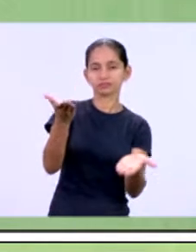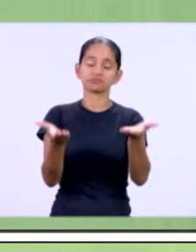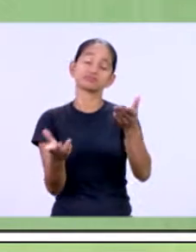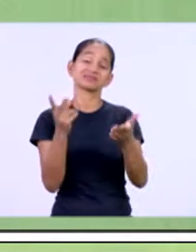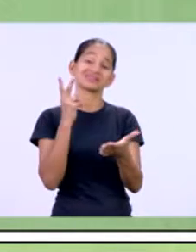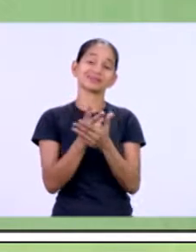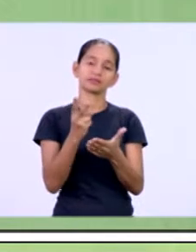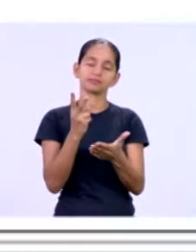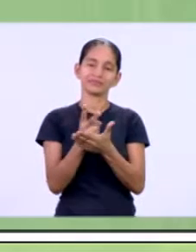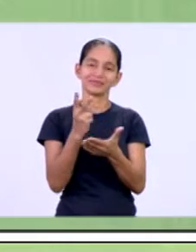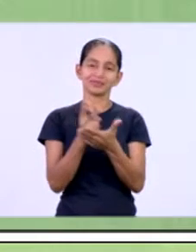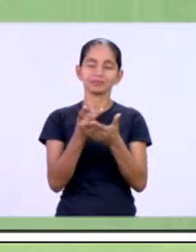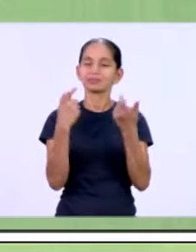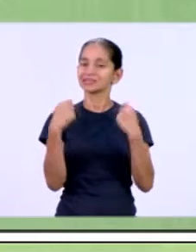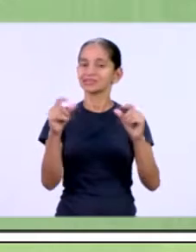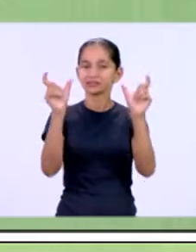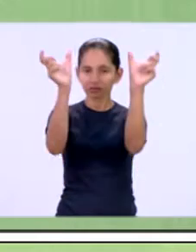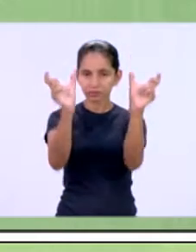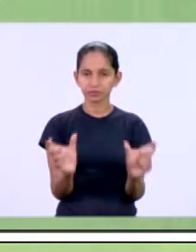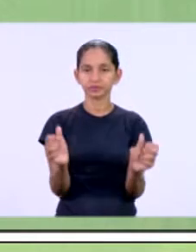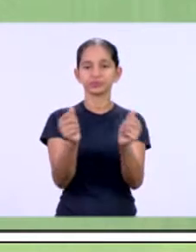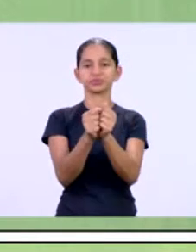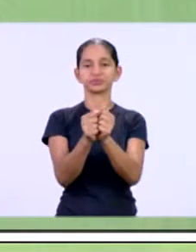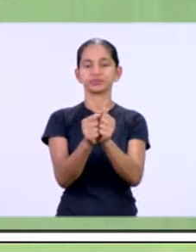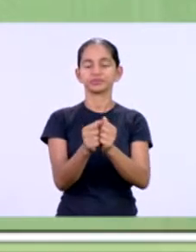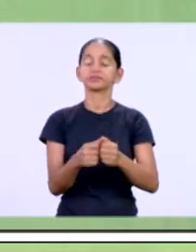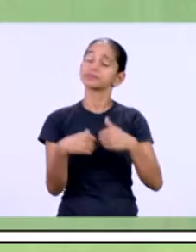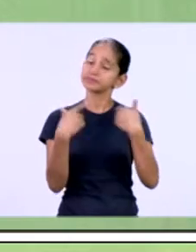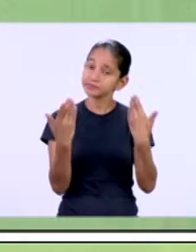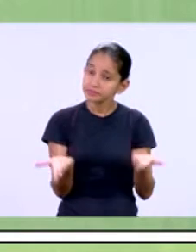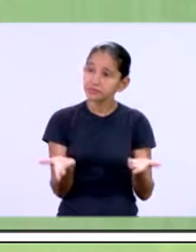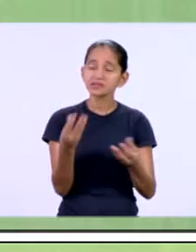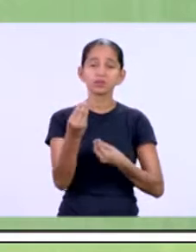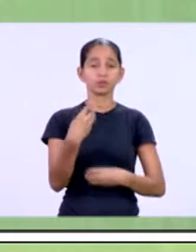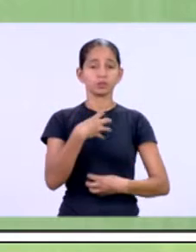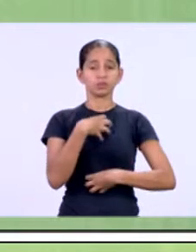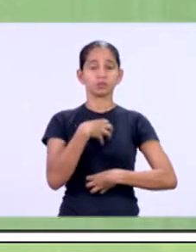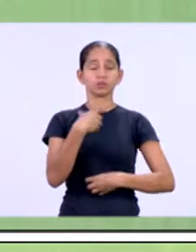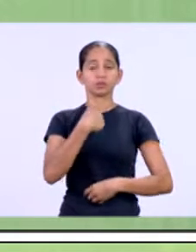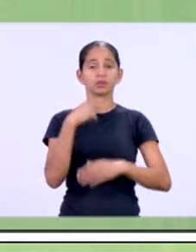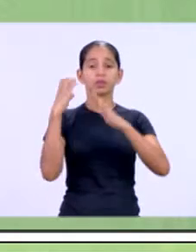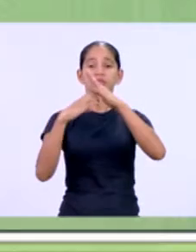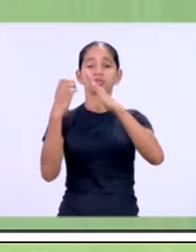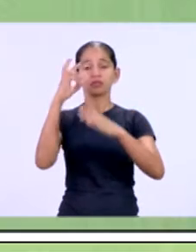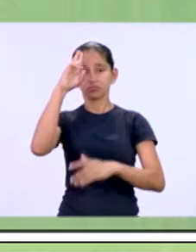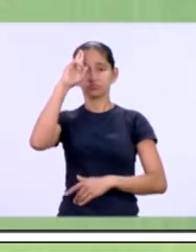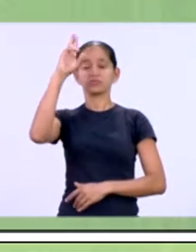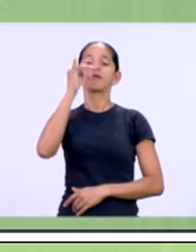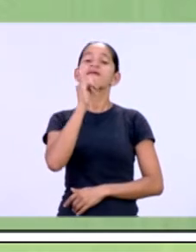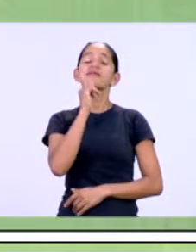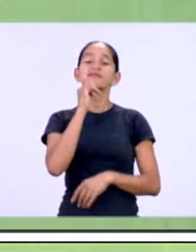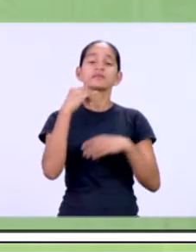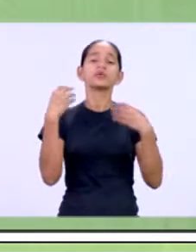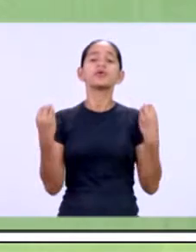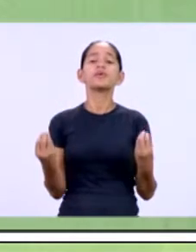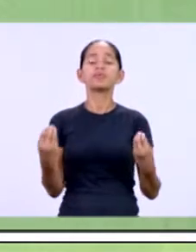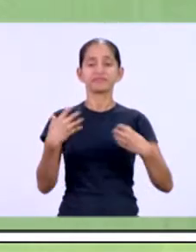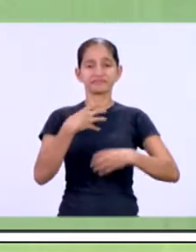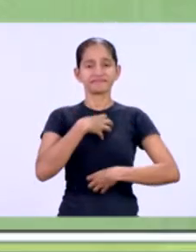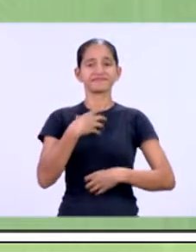Estado. Ok? E como fica o empresário nisso? Tem uma carga tributária que é alta e a